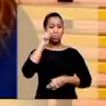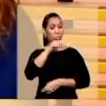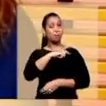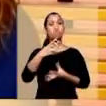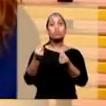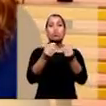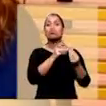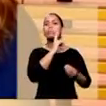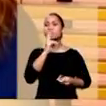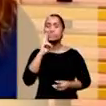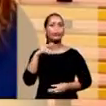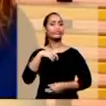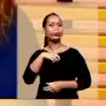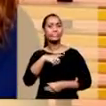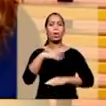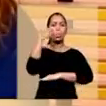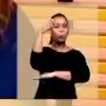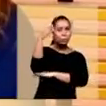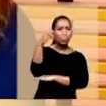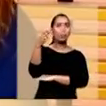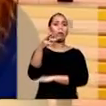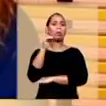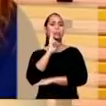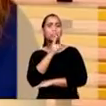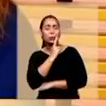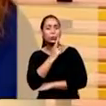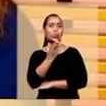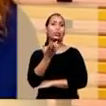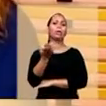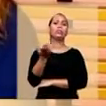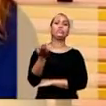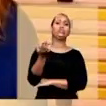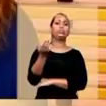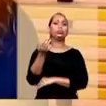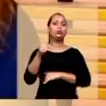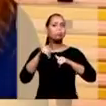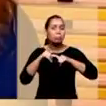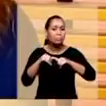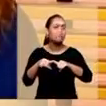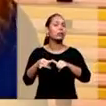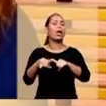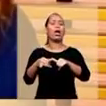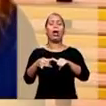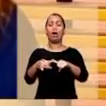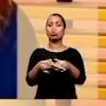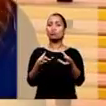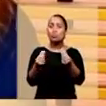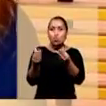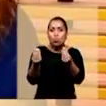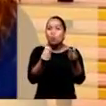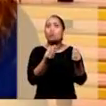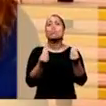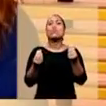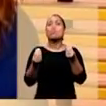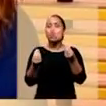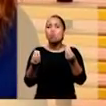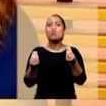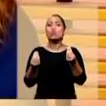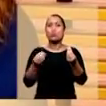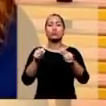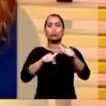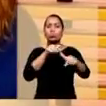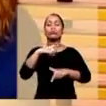Preto, a gente tem muitos restaurantes, né? Os hotéis, os restaurantes, os mercados. A gente teve um aumento muito grande